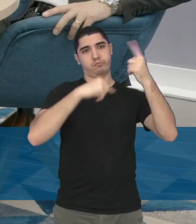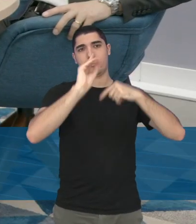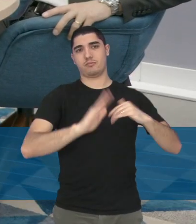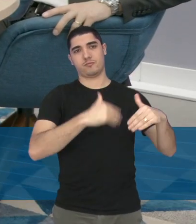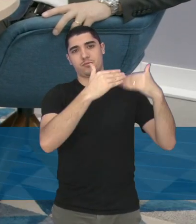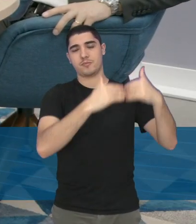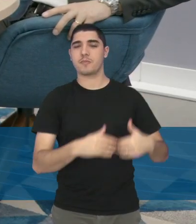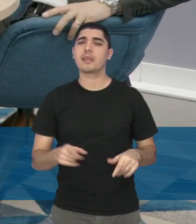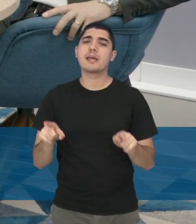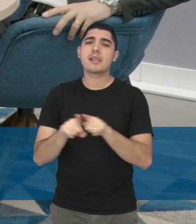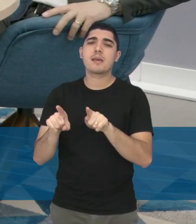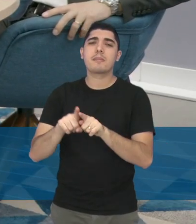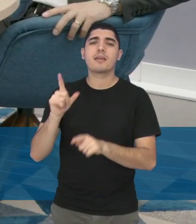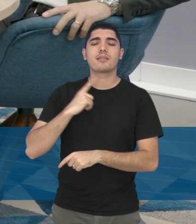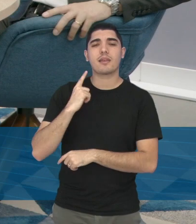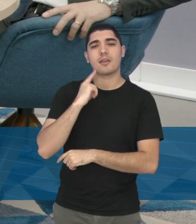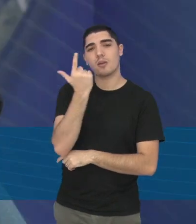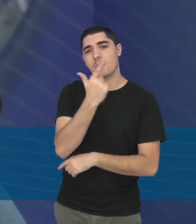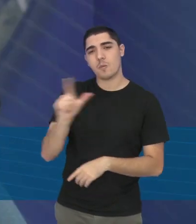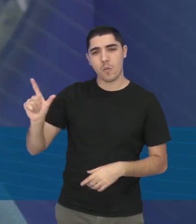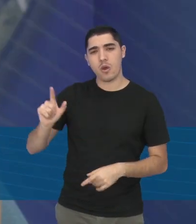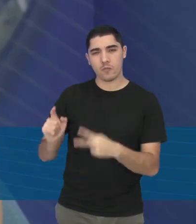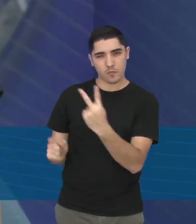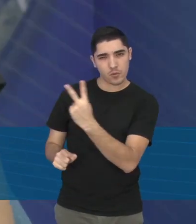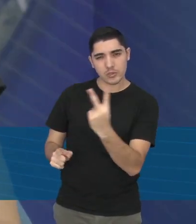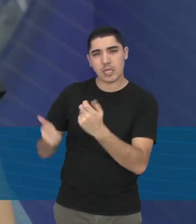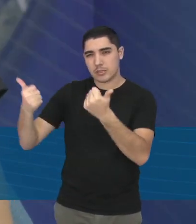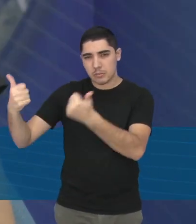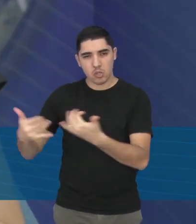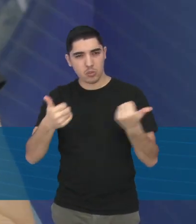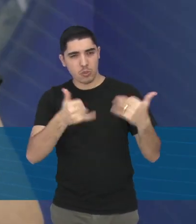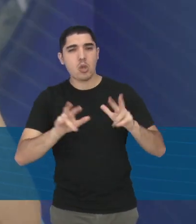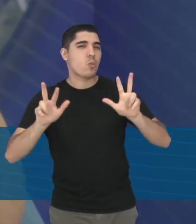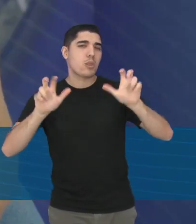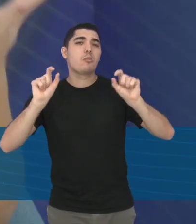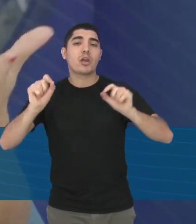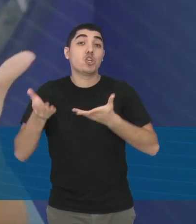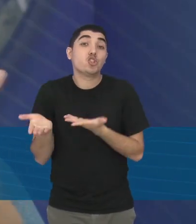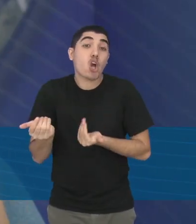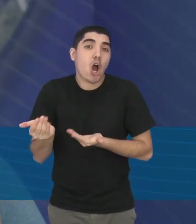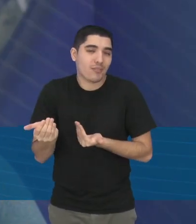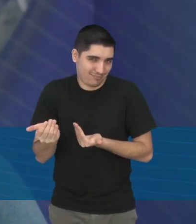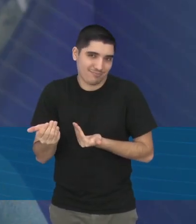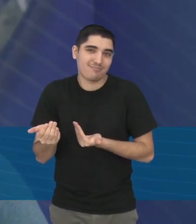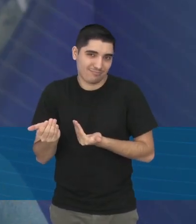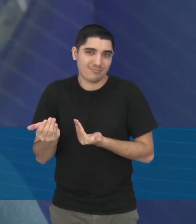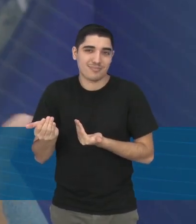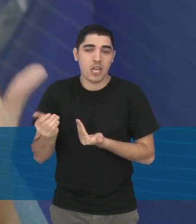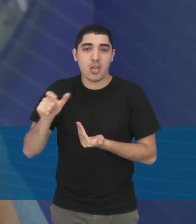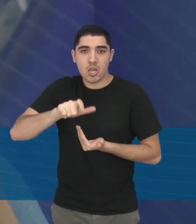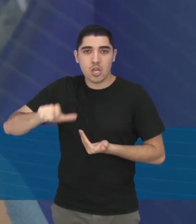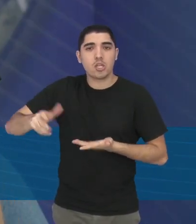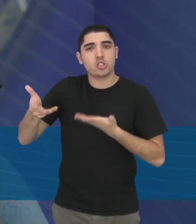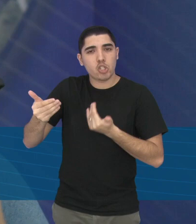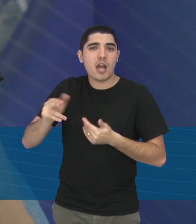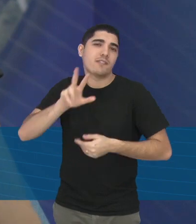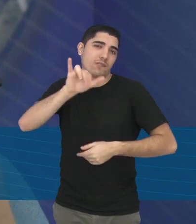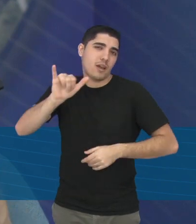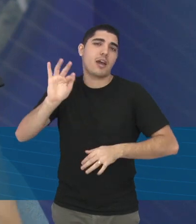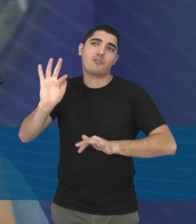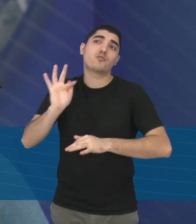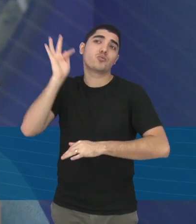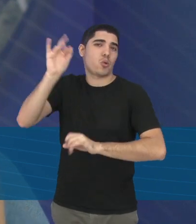a gente falava sobre, vocês comentaram sobre os jovens, né, que daqui a alguns anos os modelos vão ser